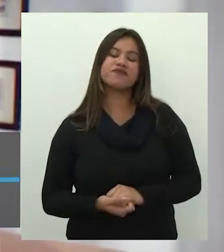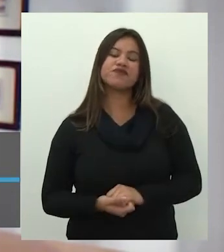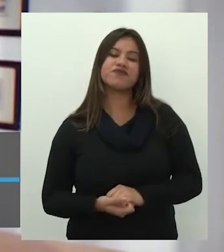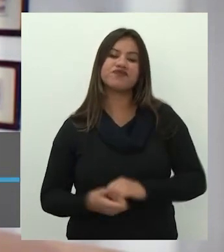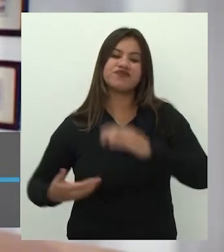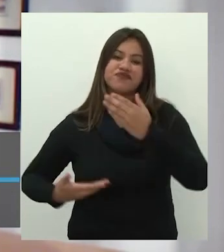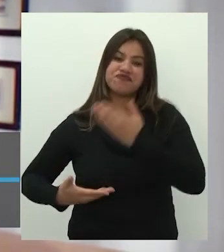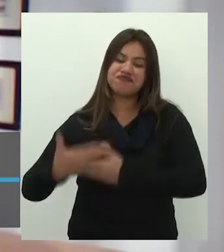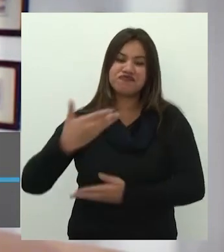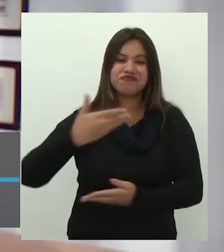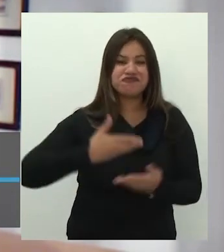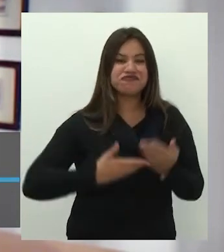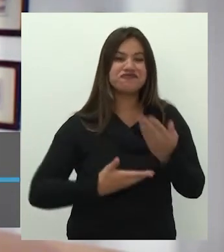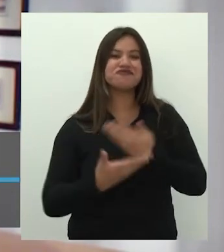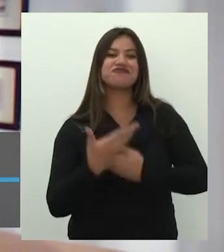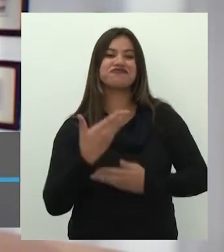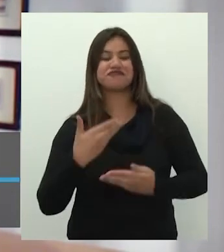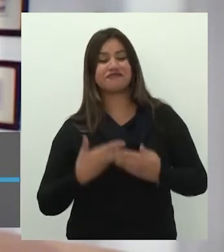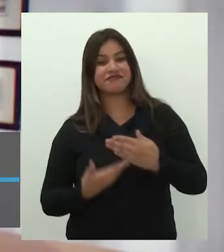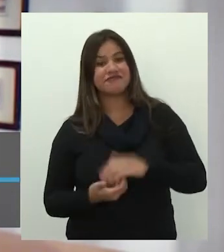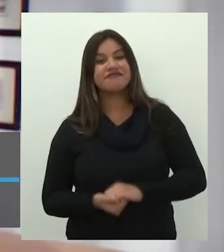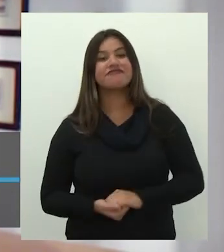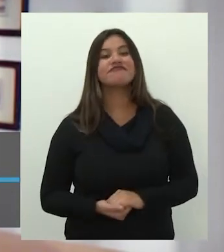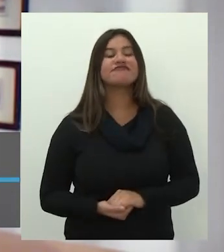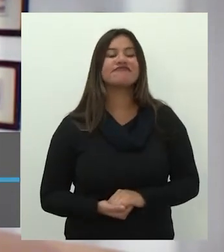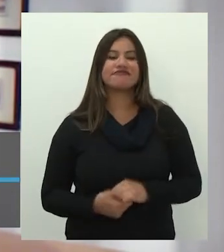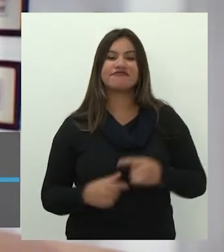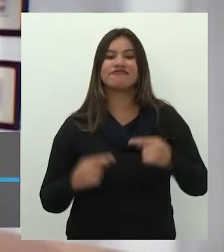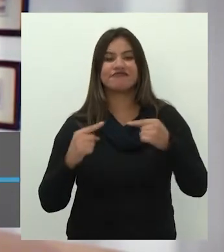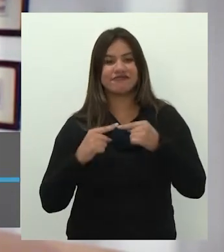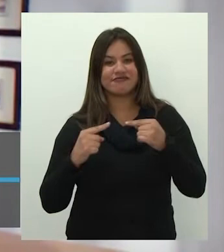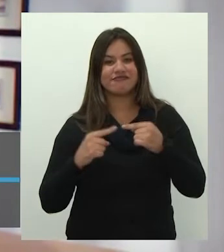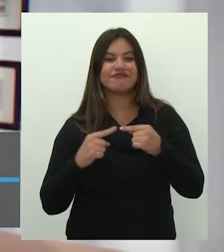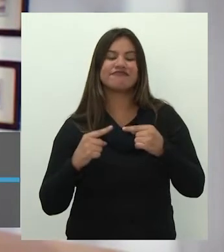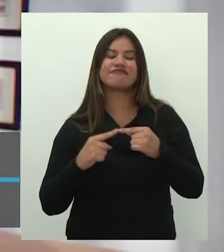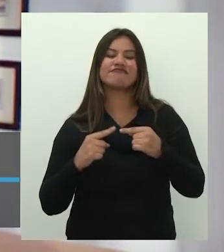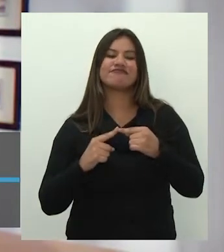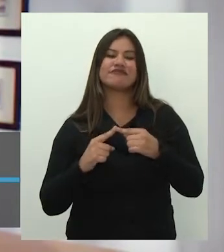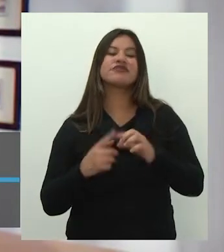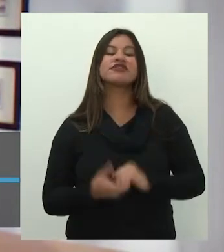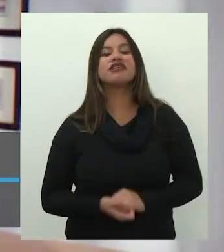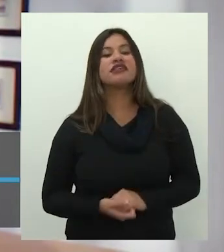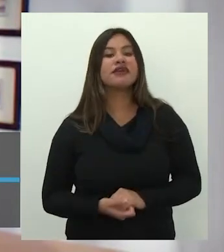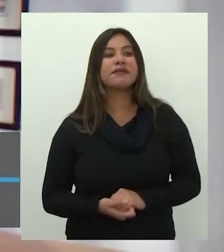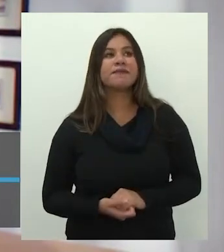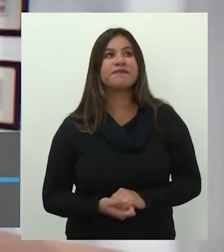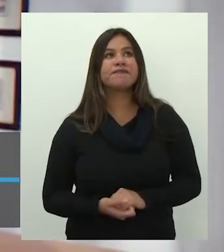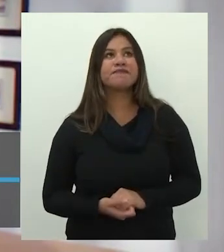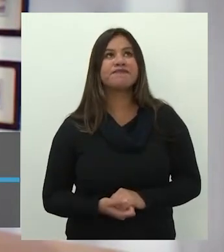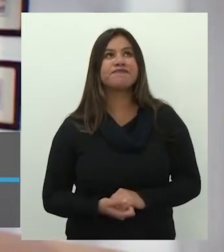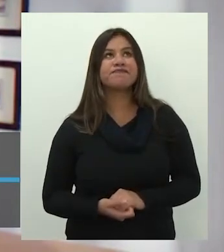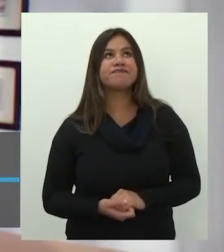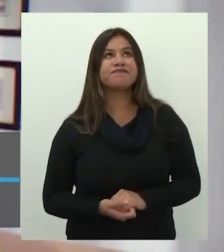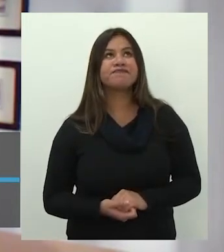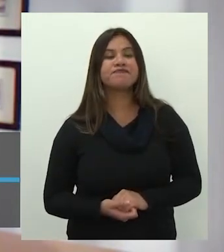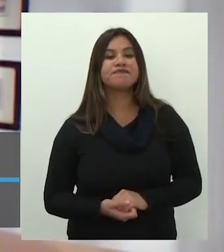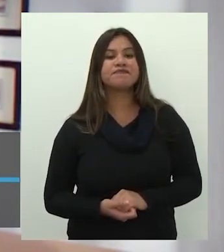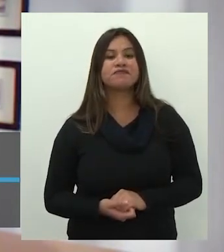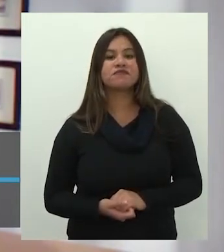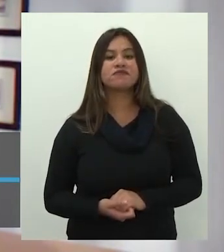interação, digamos assim, nesta área. Não necessariamente uma